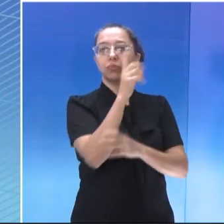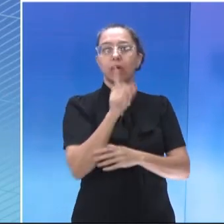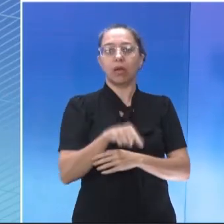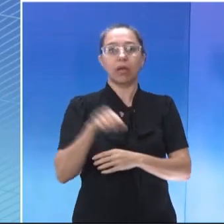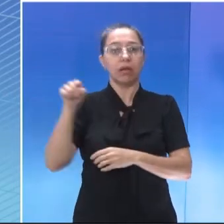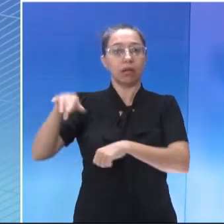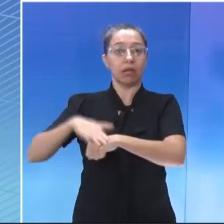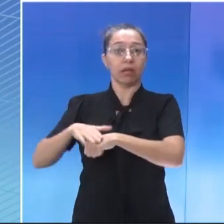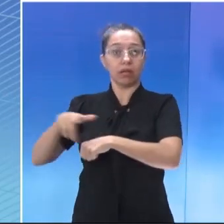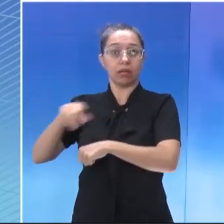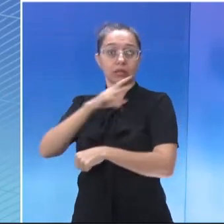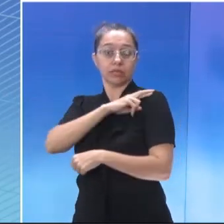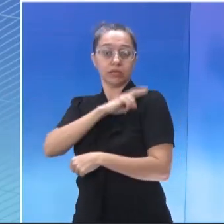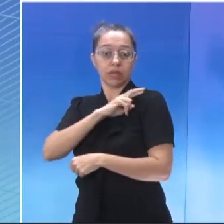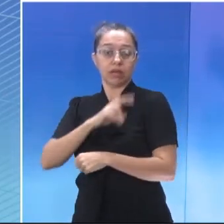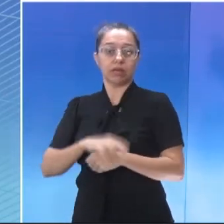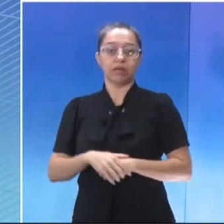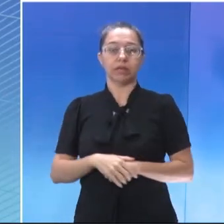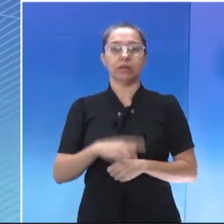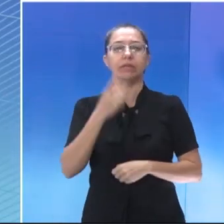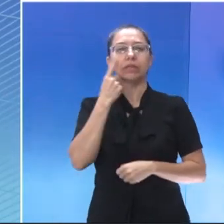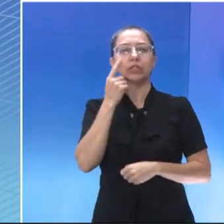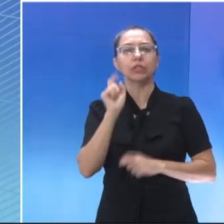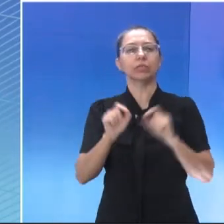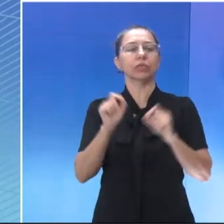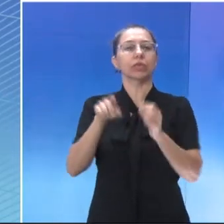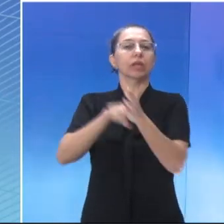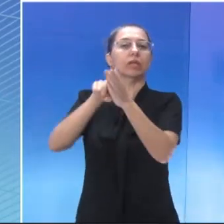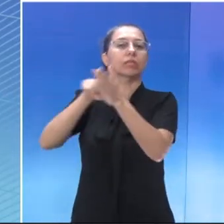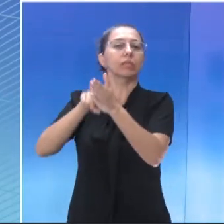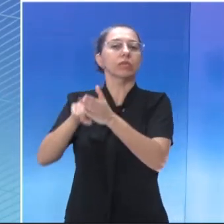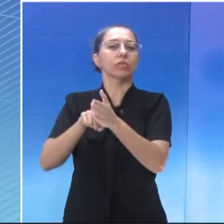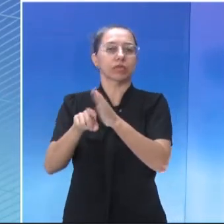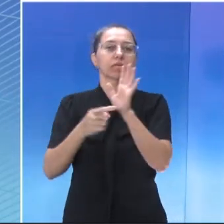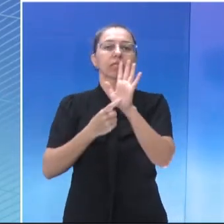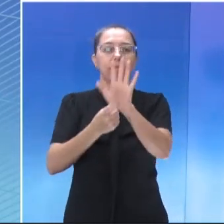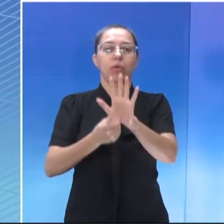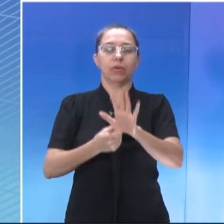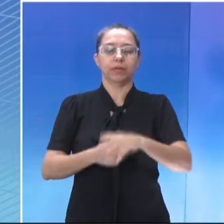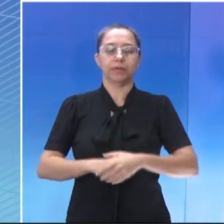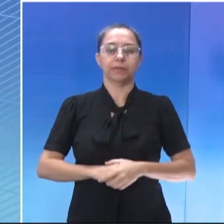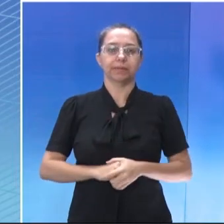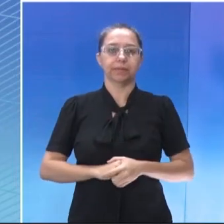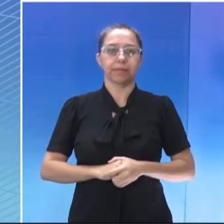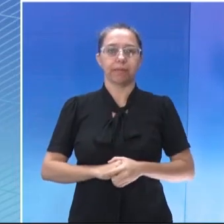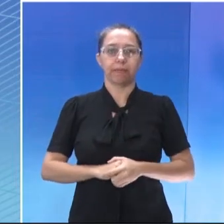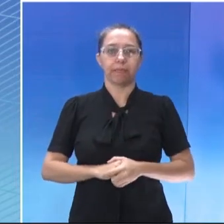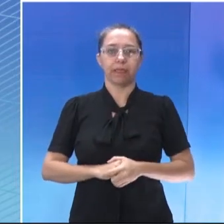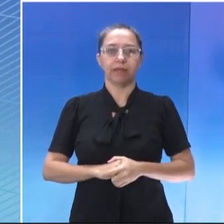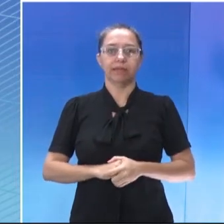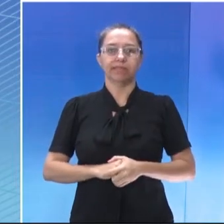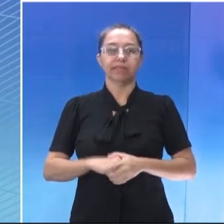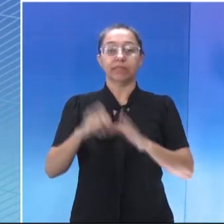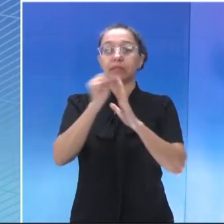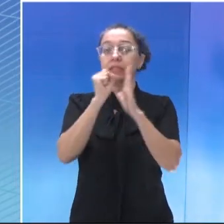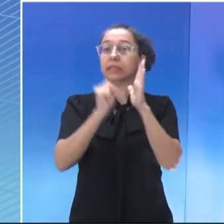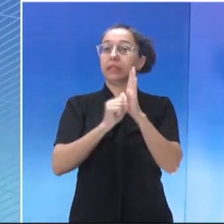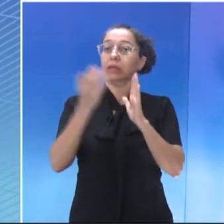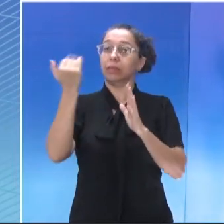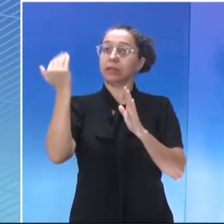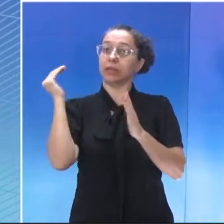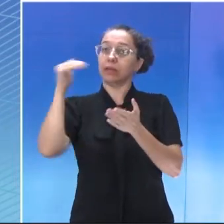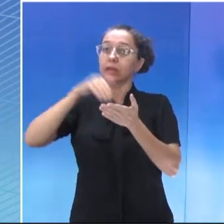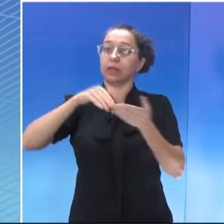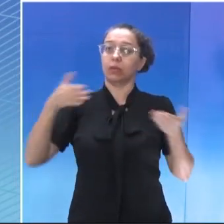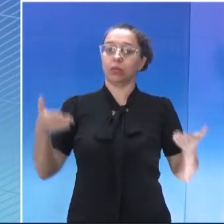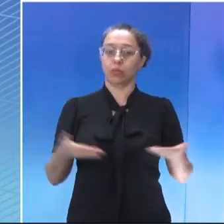partir deles? Vamos ver o que os estudos e as pesquisas científicas têm demonstrado, né? Do século passado para cá. Vamos